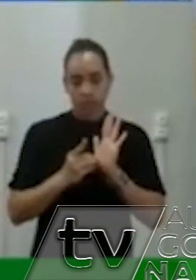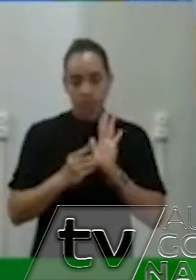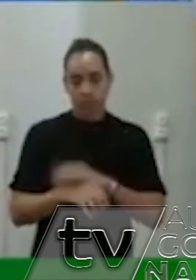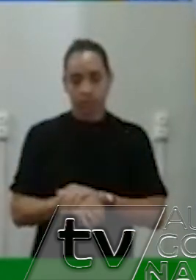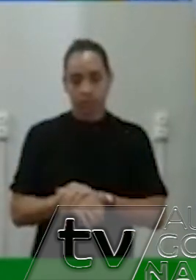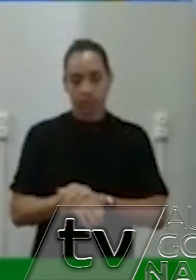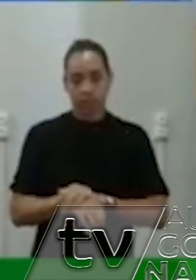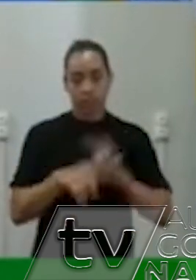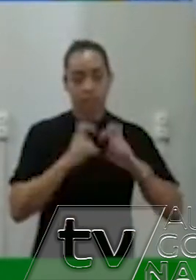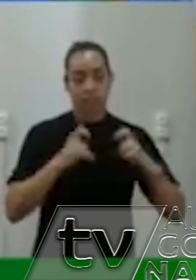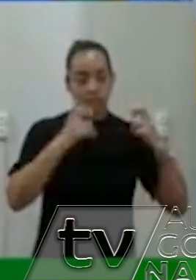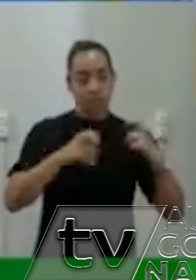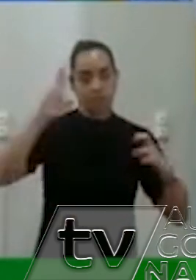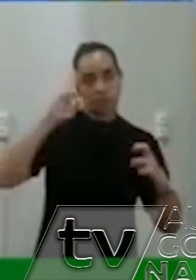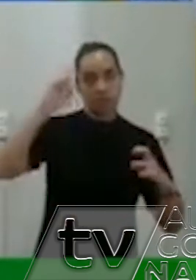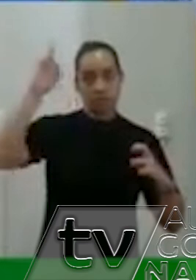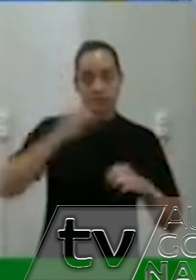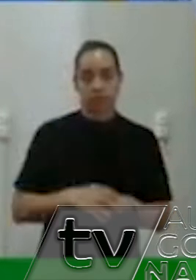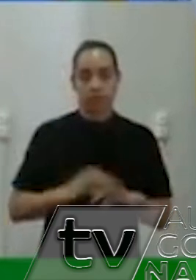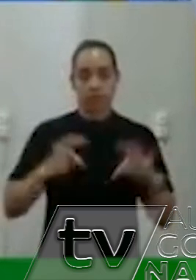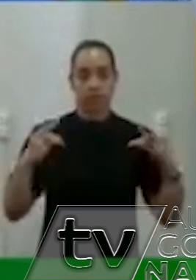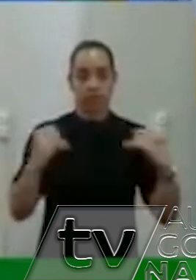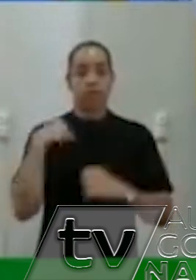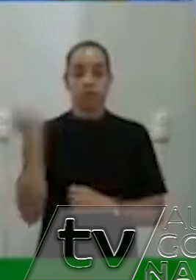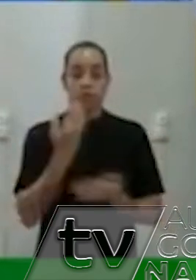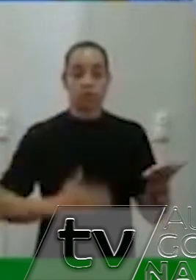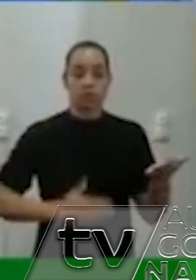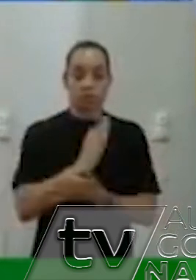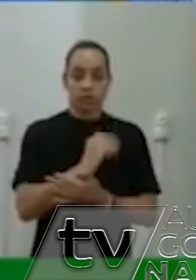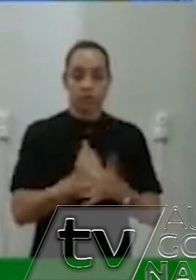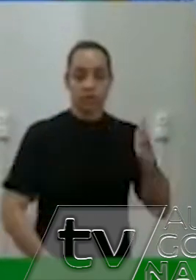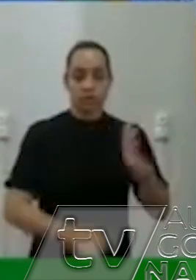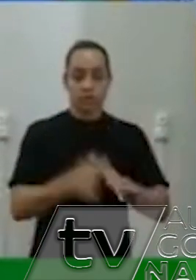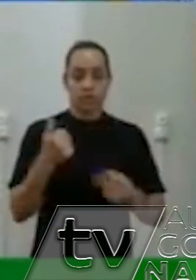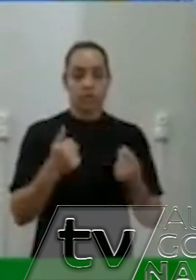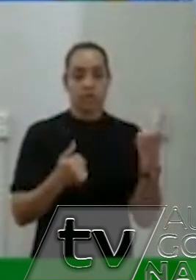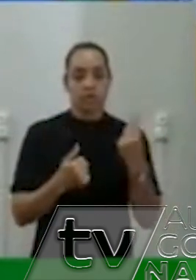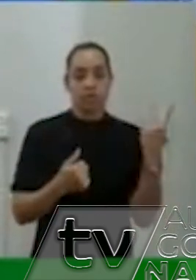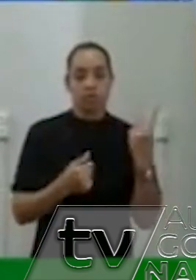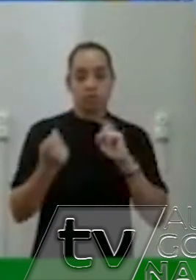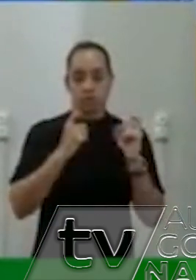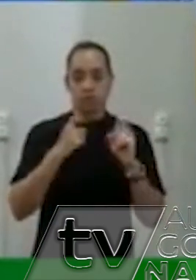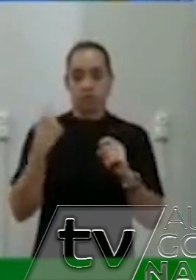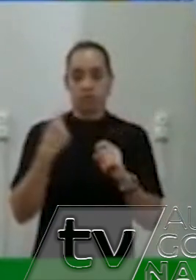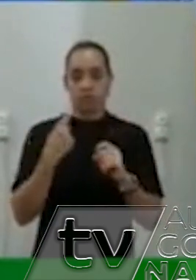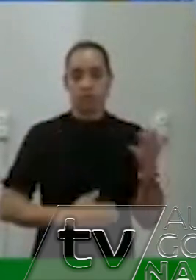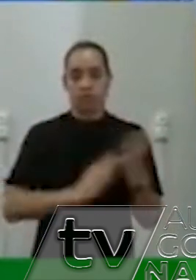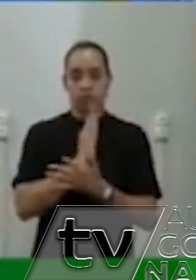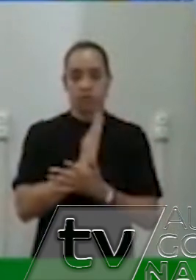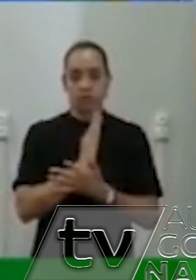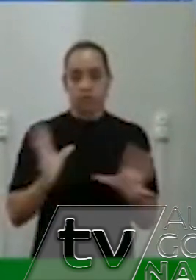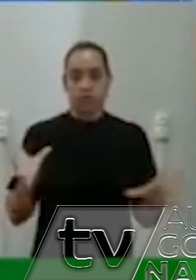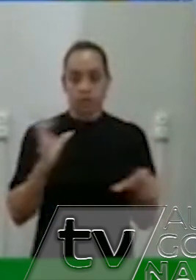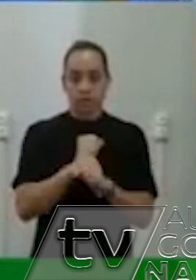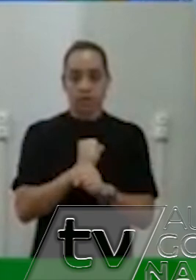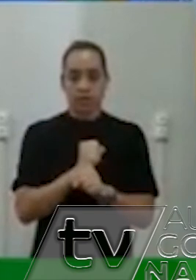mesa diretora. Se todos nós aprovarmos em primeira e segunda discussão, nós estaremos aprovando as contas de